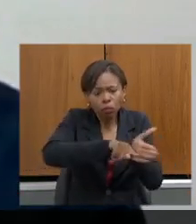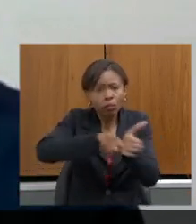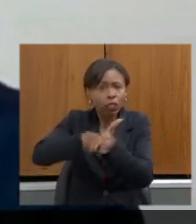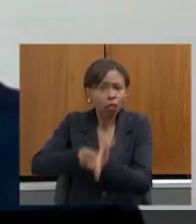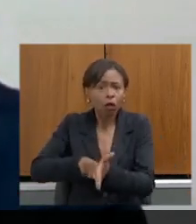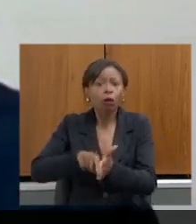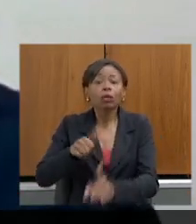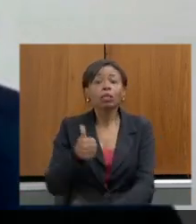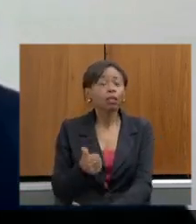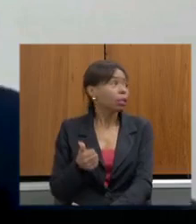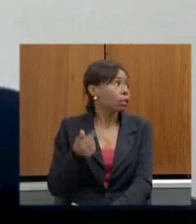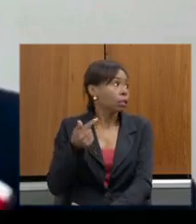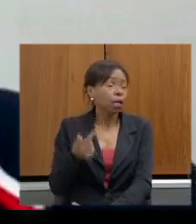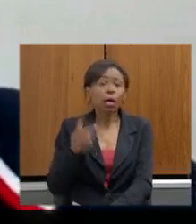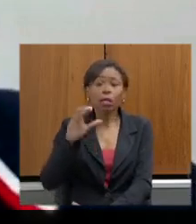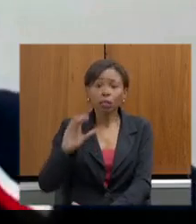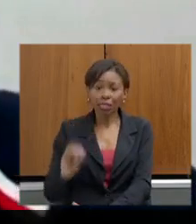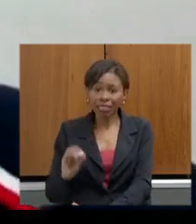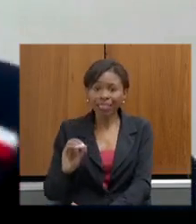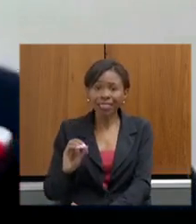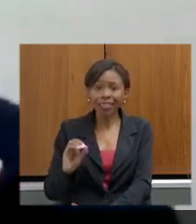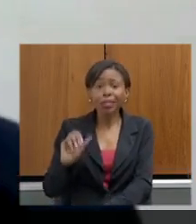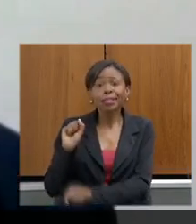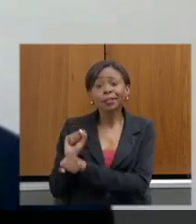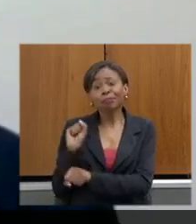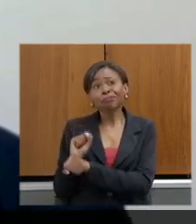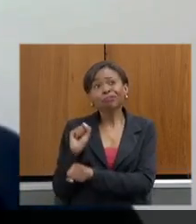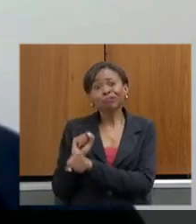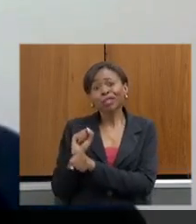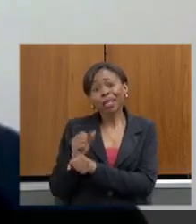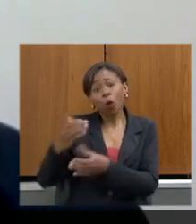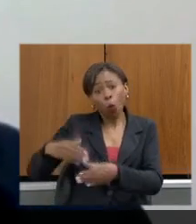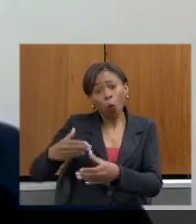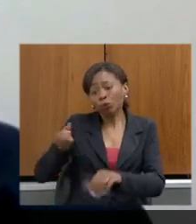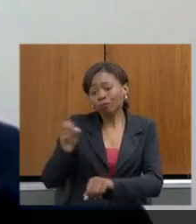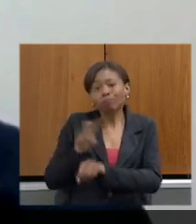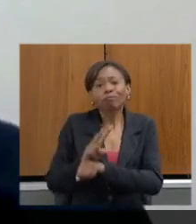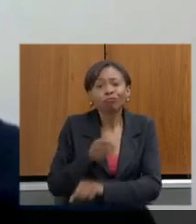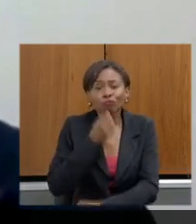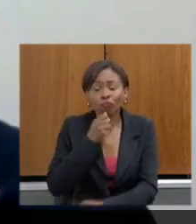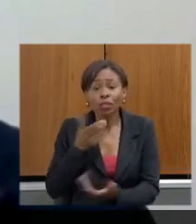seu 176 descendentes com essa começa